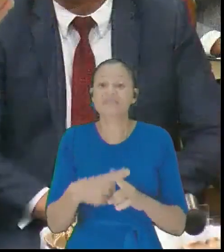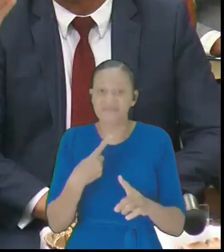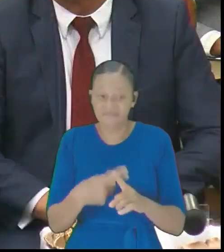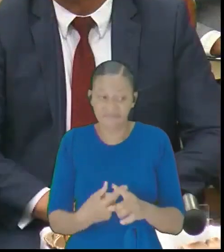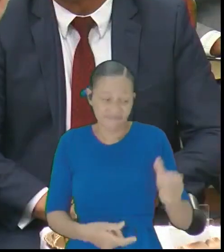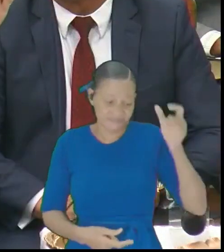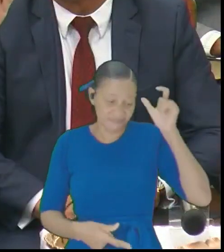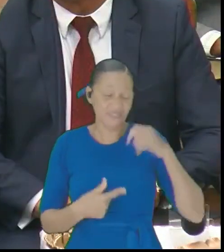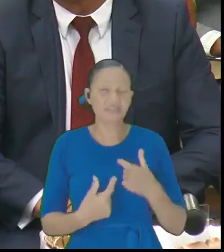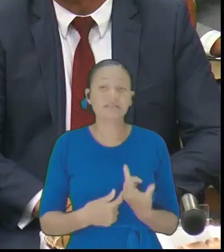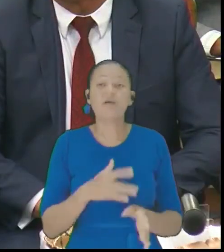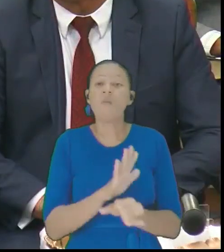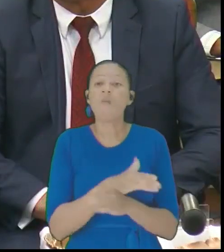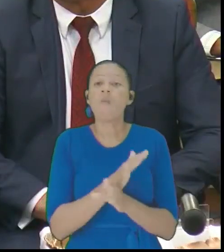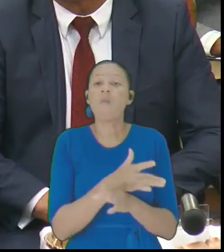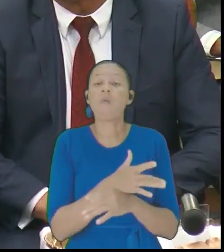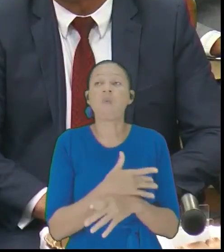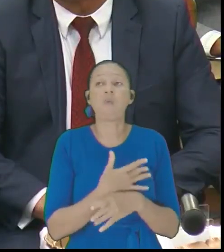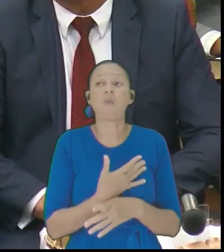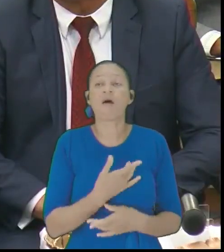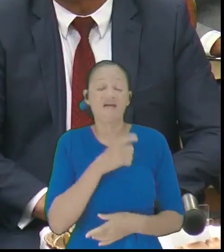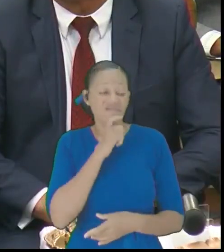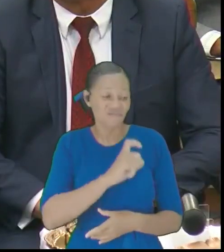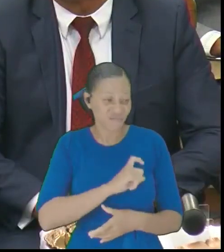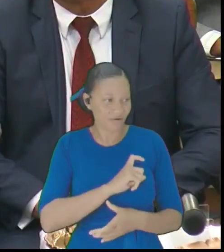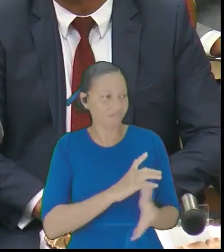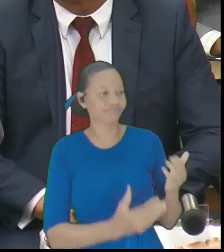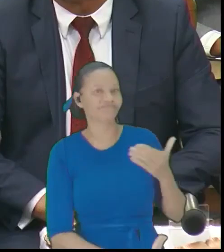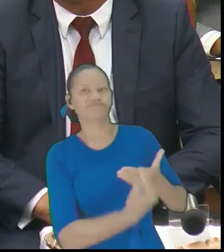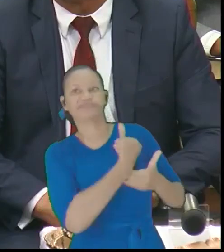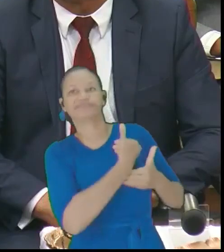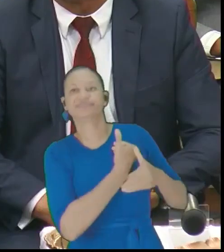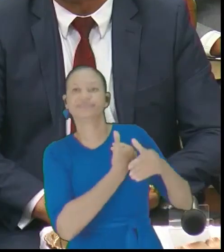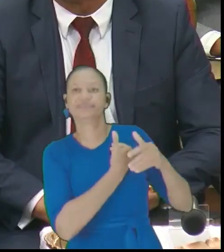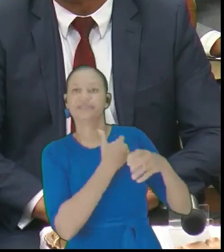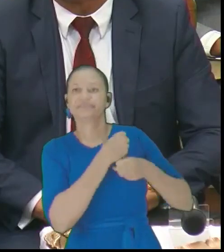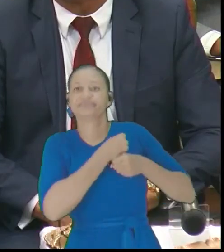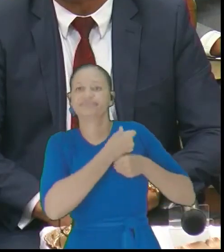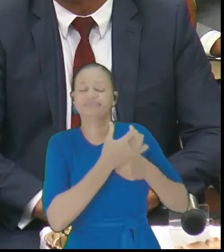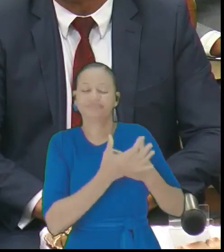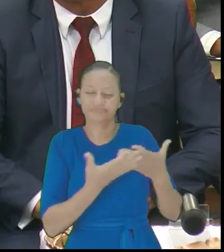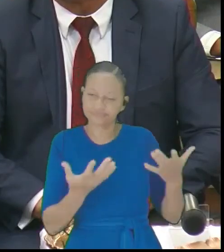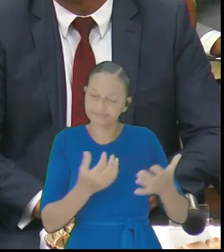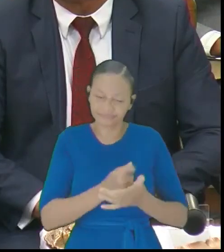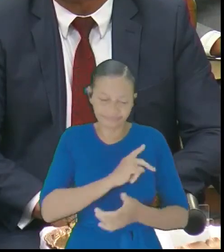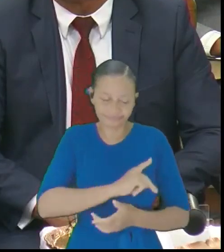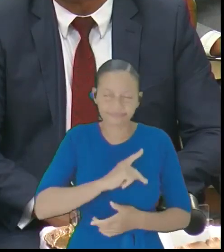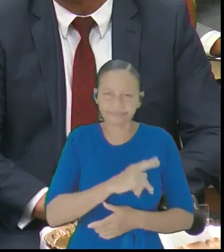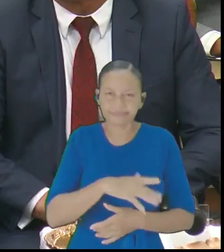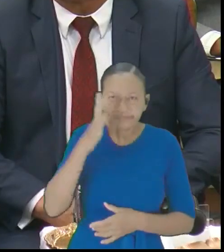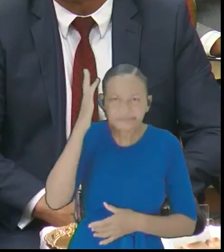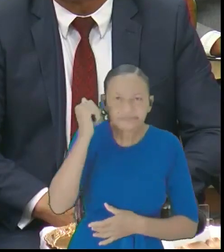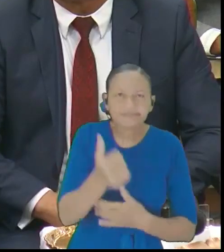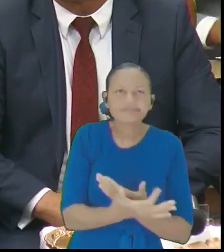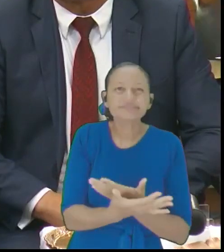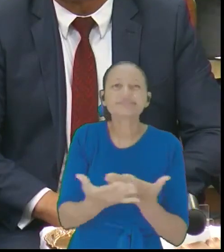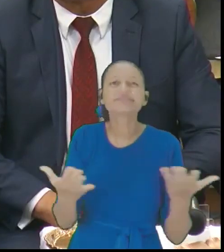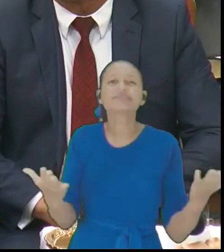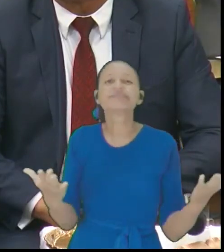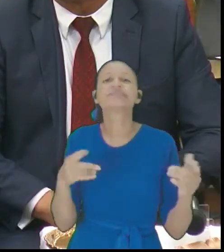der lugar. Deus não é diferente. Paulo disse: não sabeis vós que sois o quê?